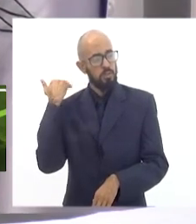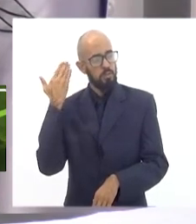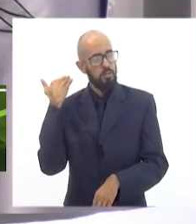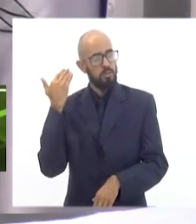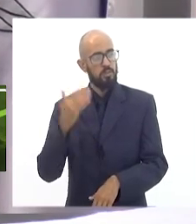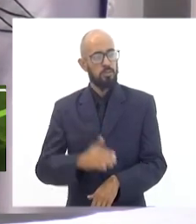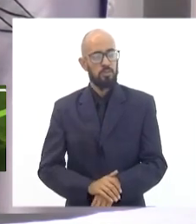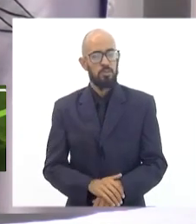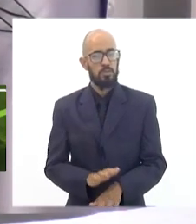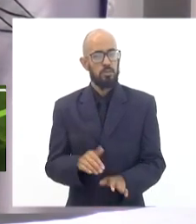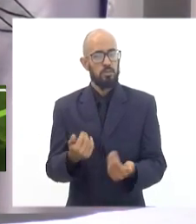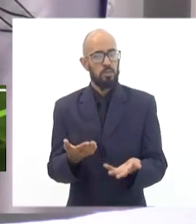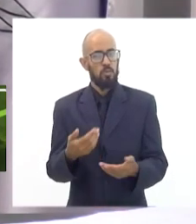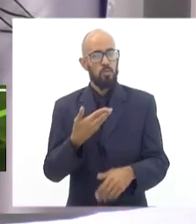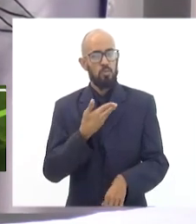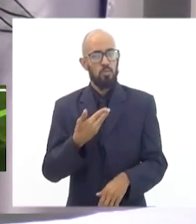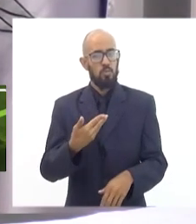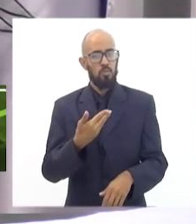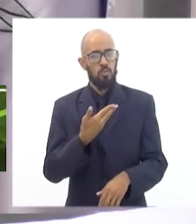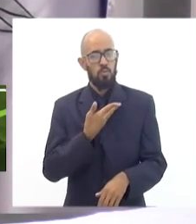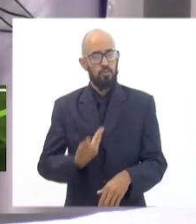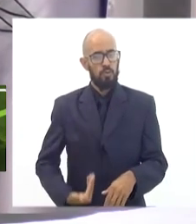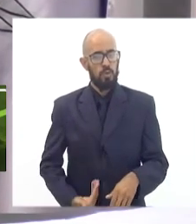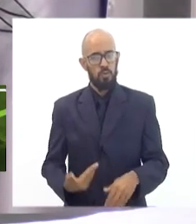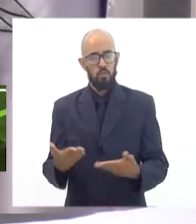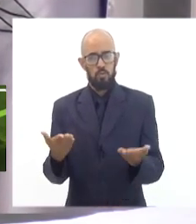o estado hoje